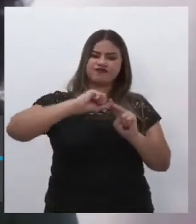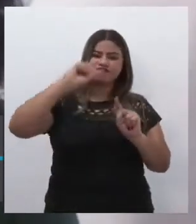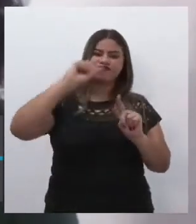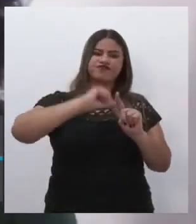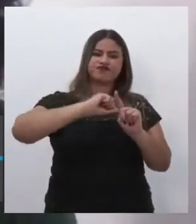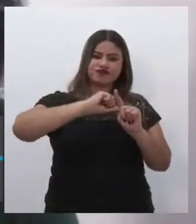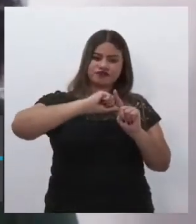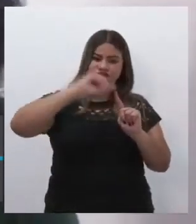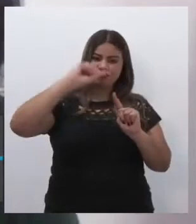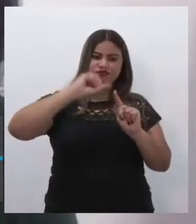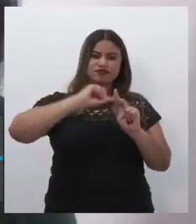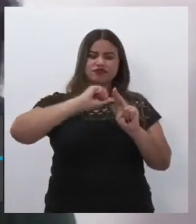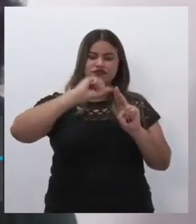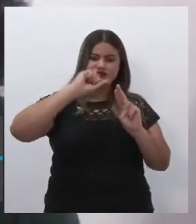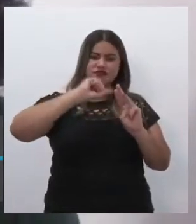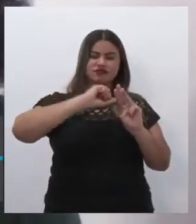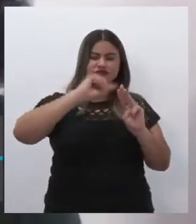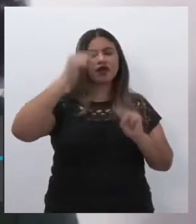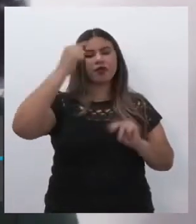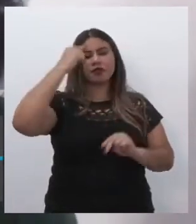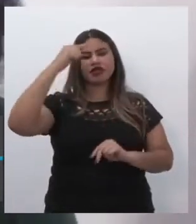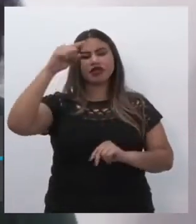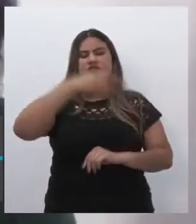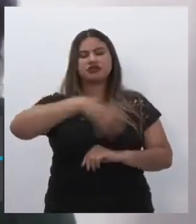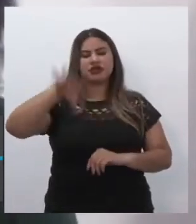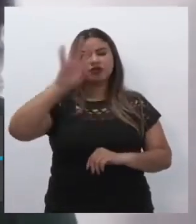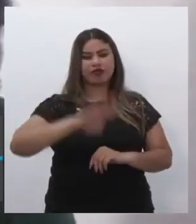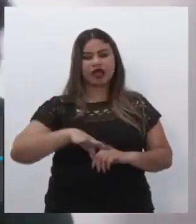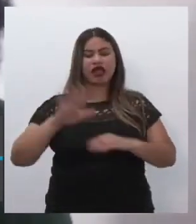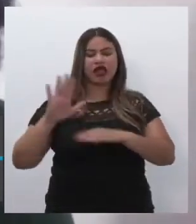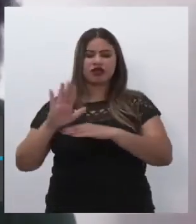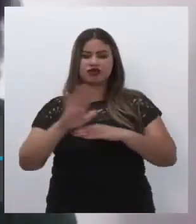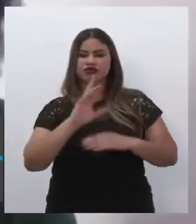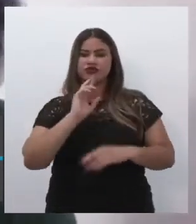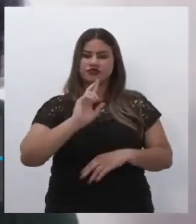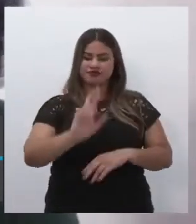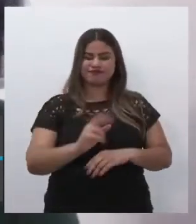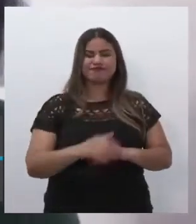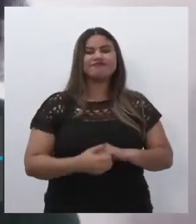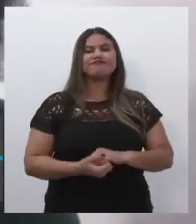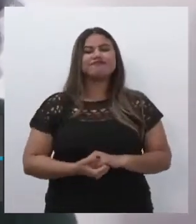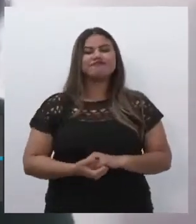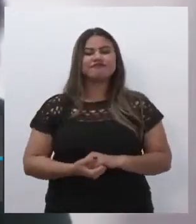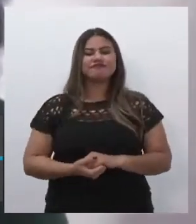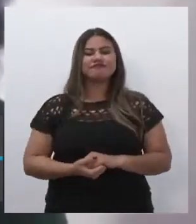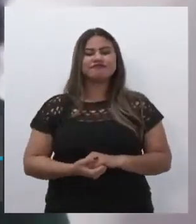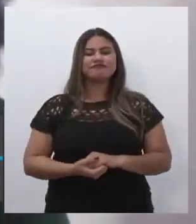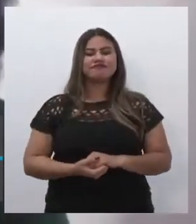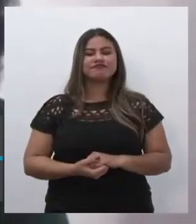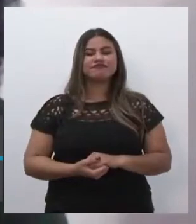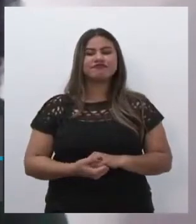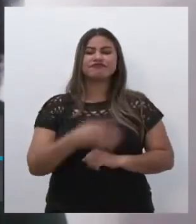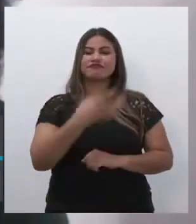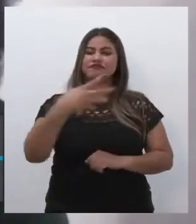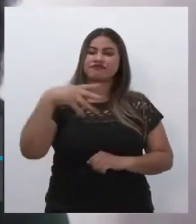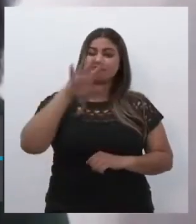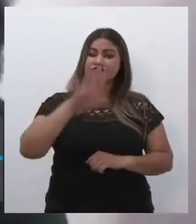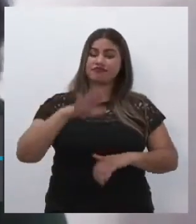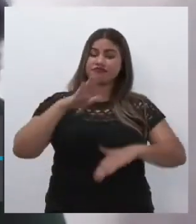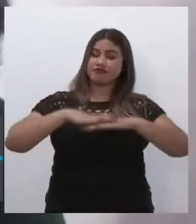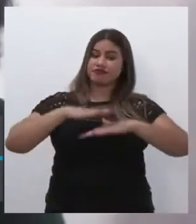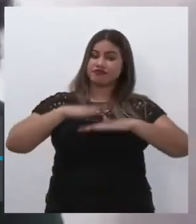sentido, aí partindo da tabela como recurso para a resolução desse problema. Aí, essa tabela foi